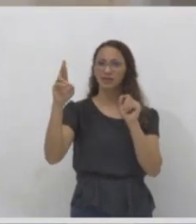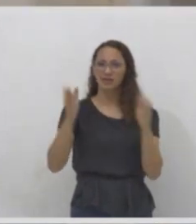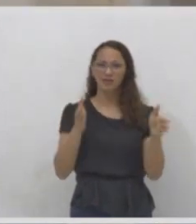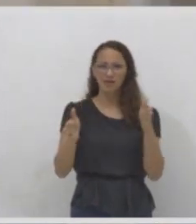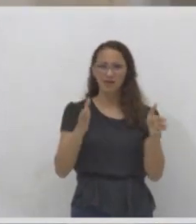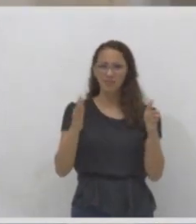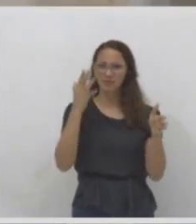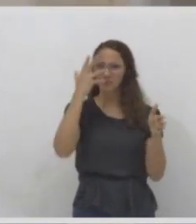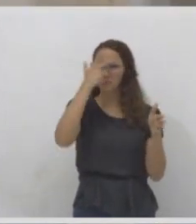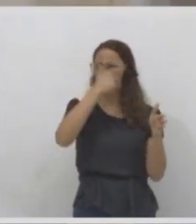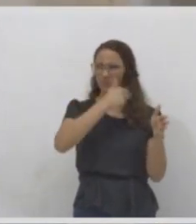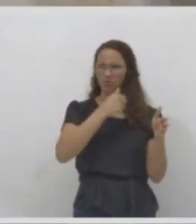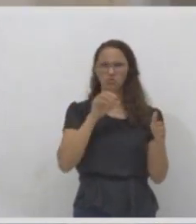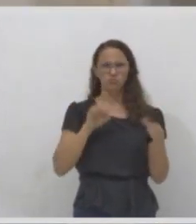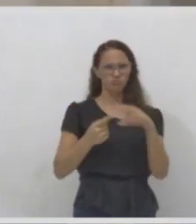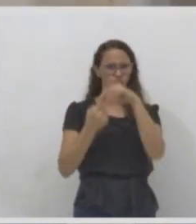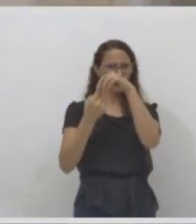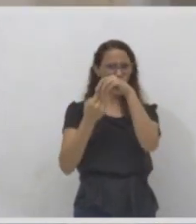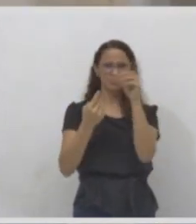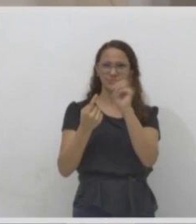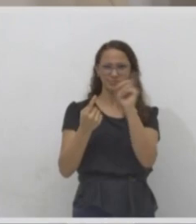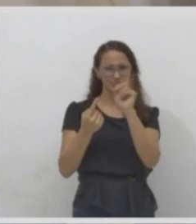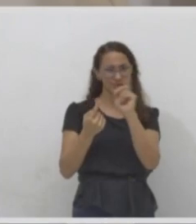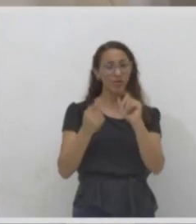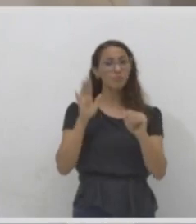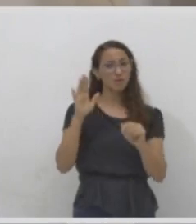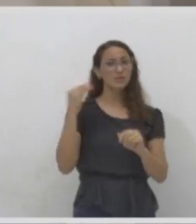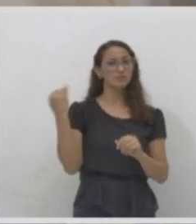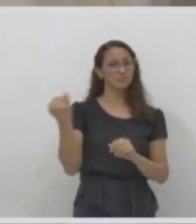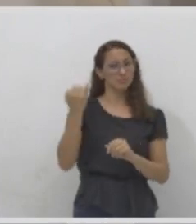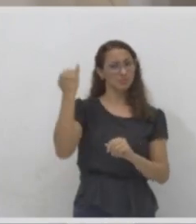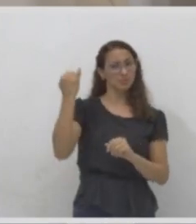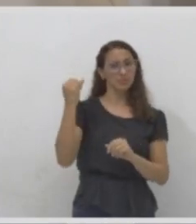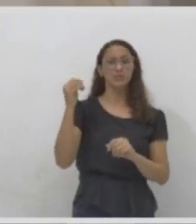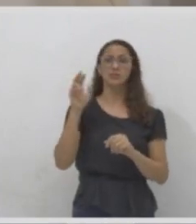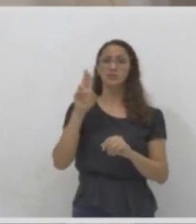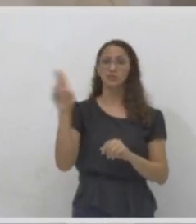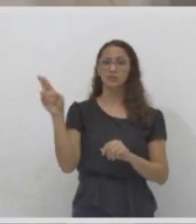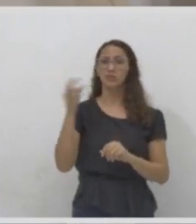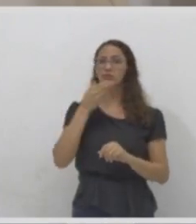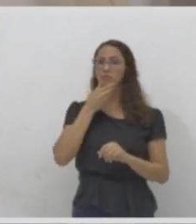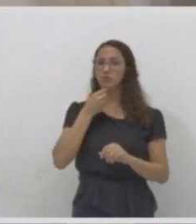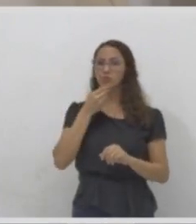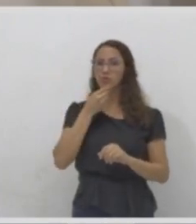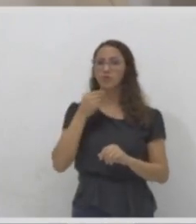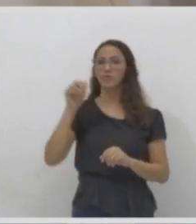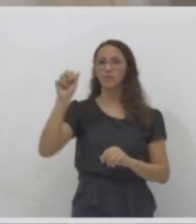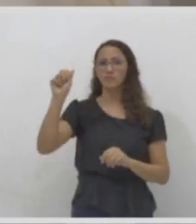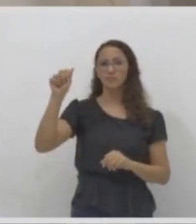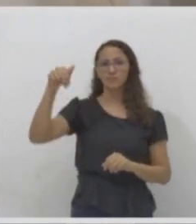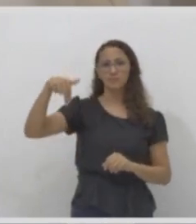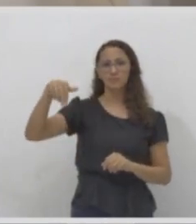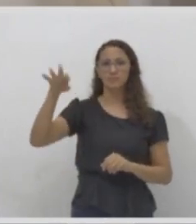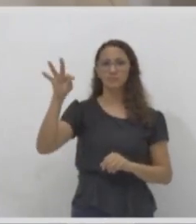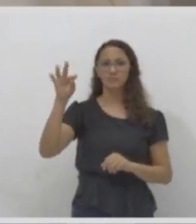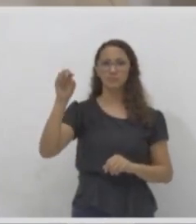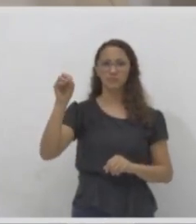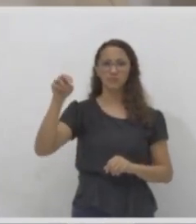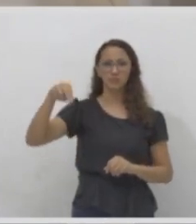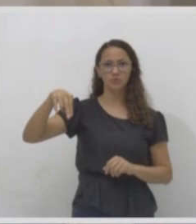não pode deixar de falar no Antônio Lemos, tá? Ele foi uma espécie de prefeito de